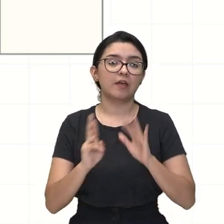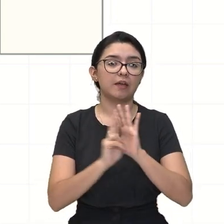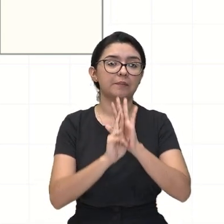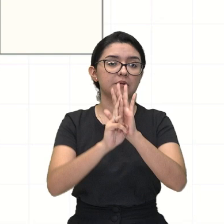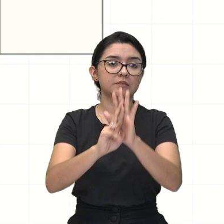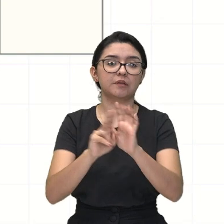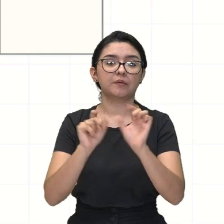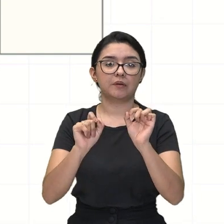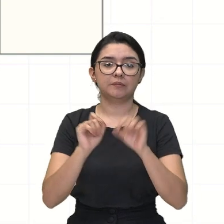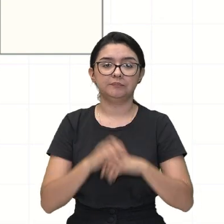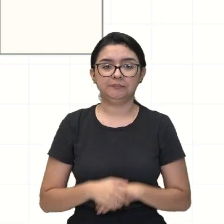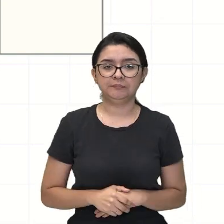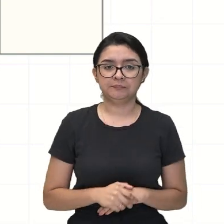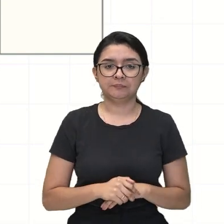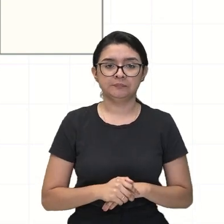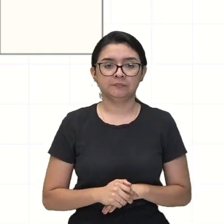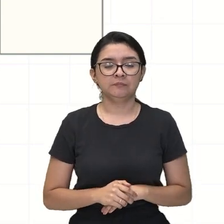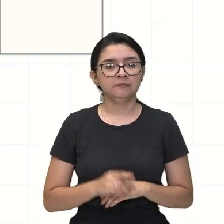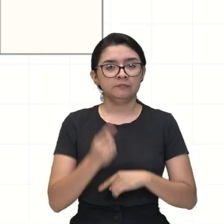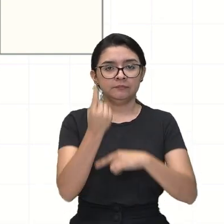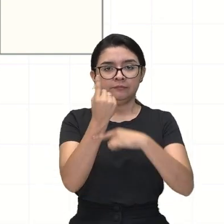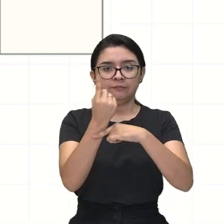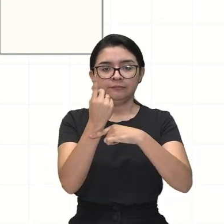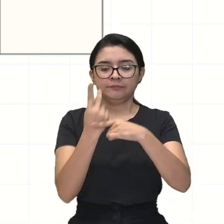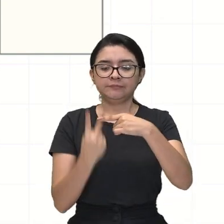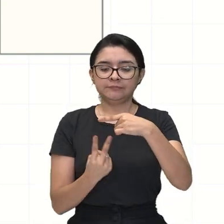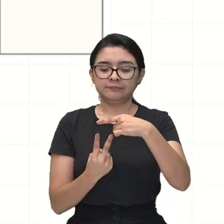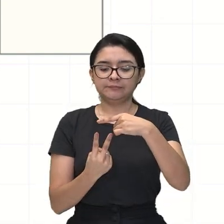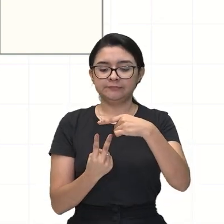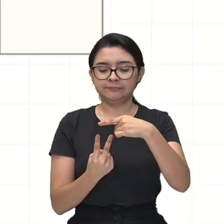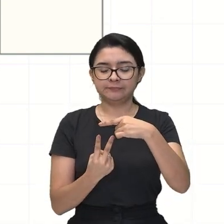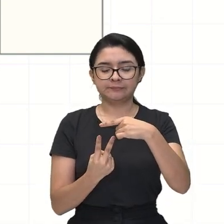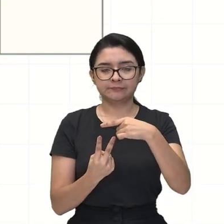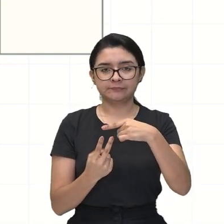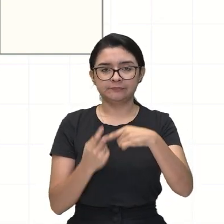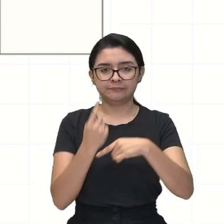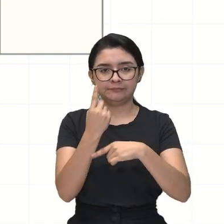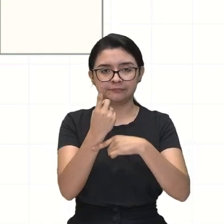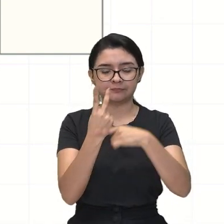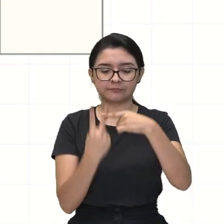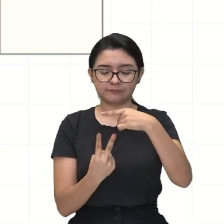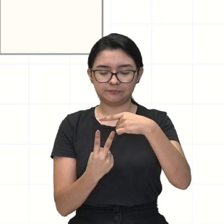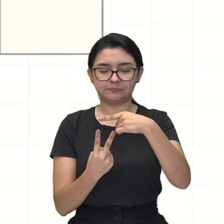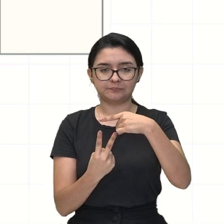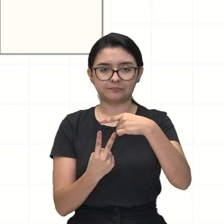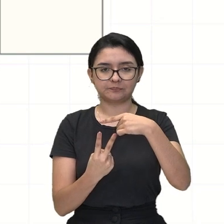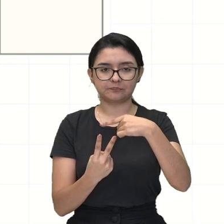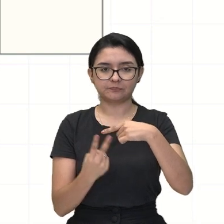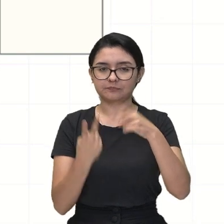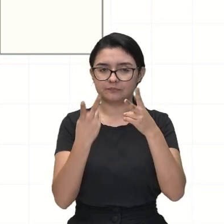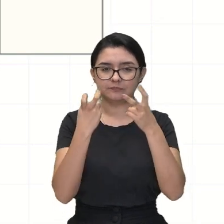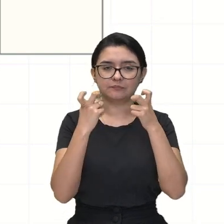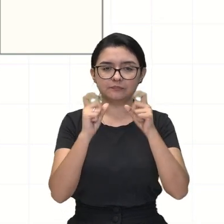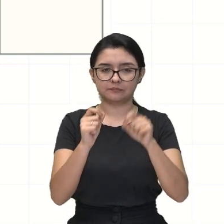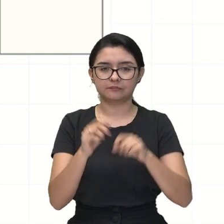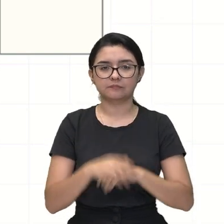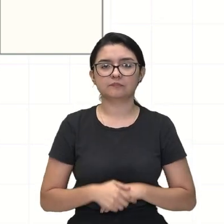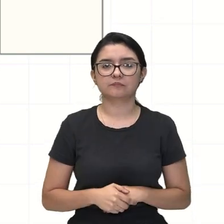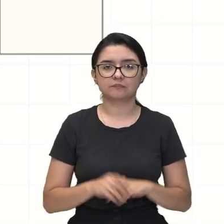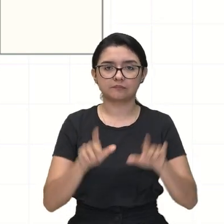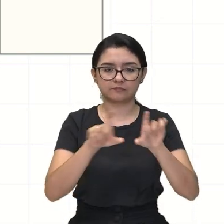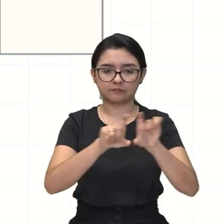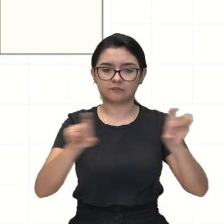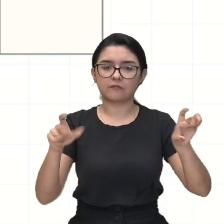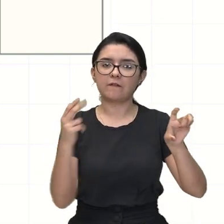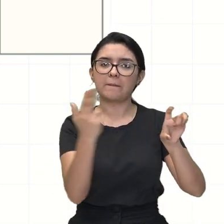representa um meio, né, do inteiro, ou seja, a metade. Observem que a área que foi tomada